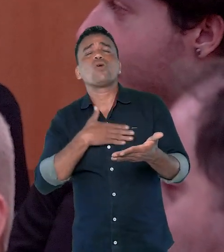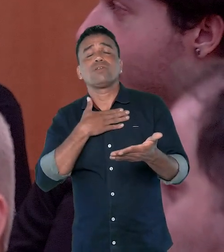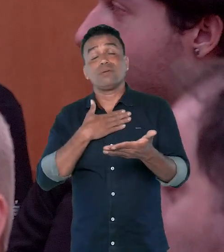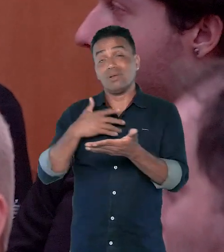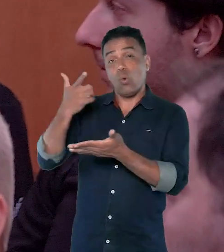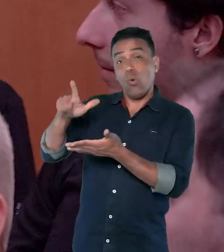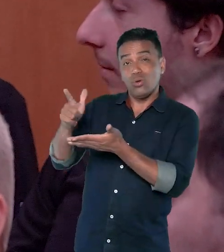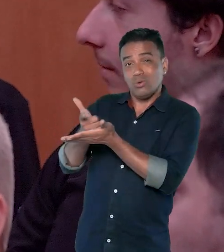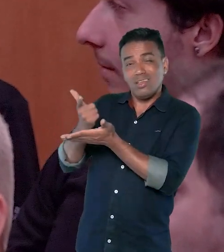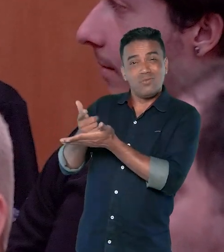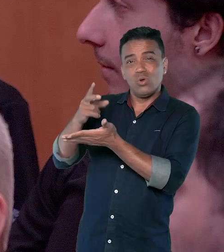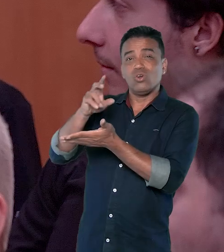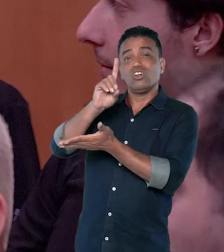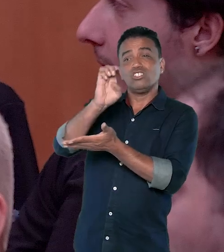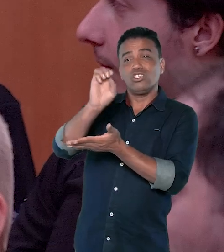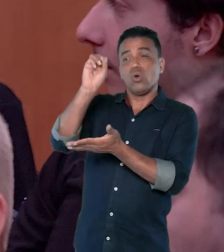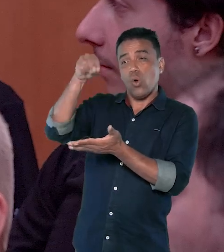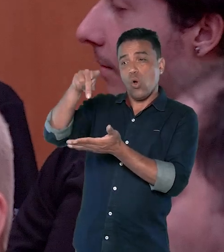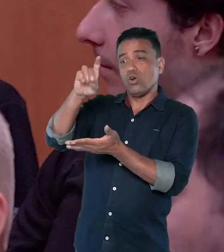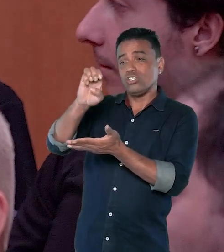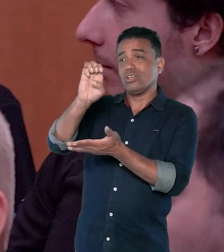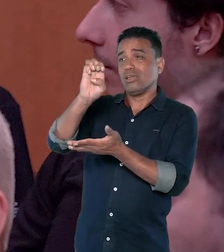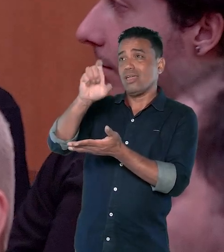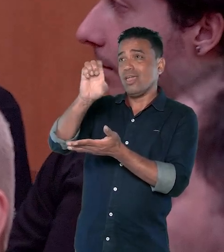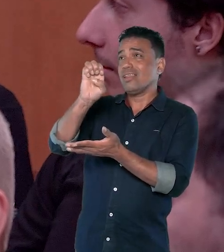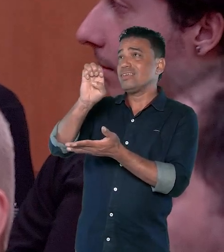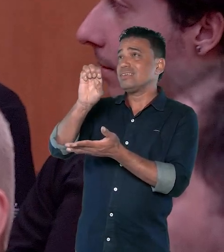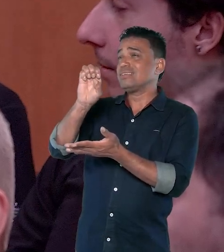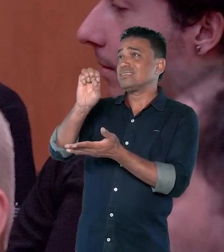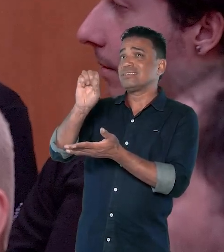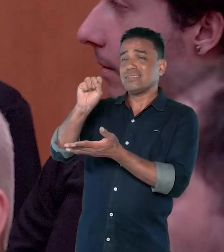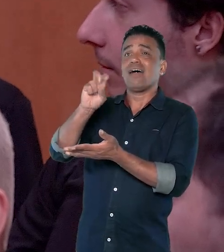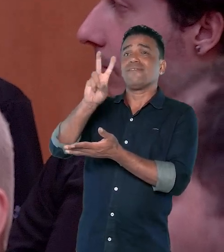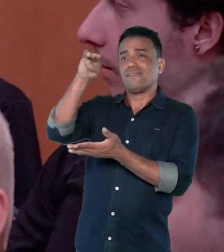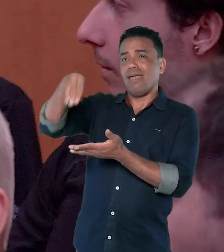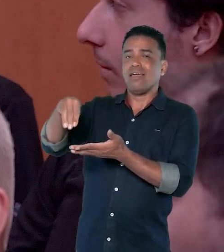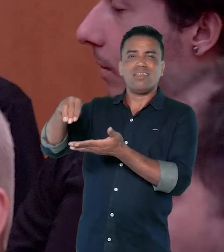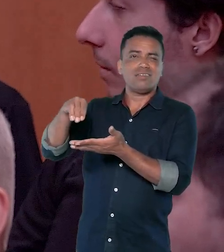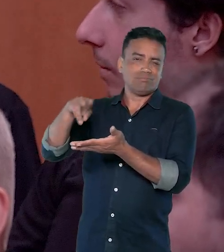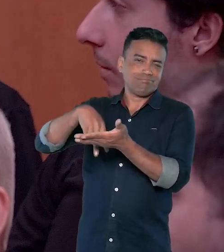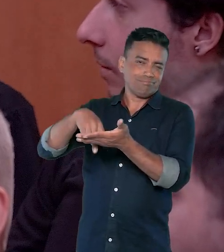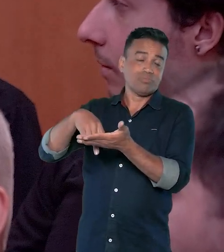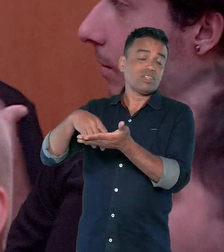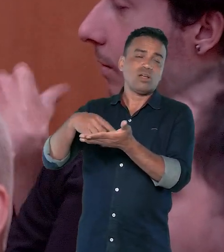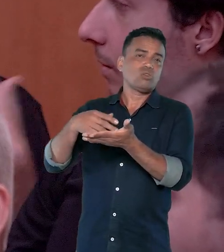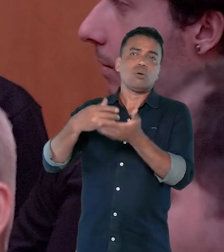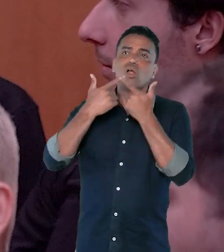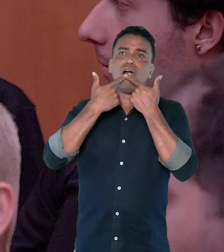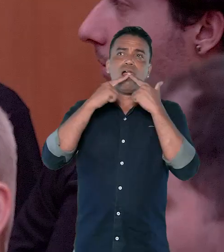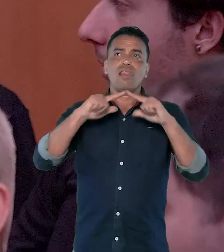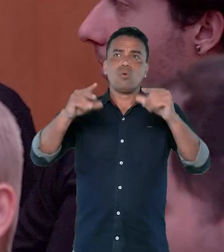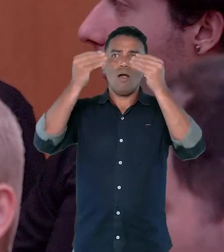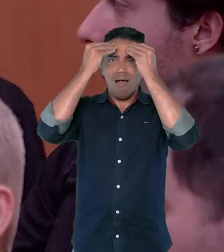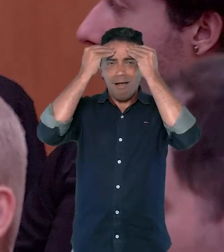ler De Onde Eles Vêm, mas eu gostaria de que você falasse um pouco sobre o seu trabalho com a linguagem, sobre os recursos que você utiliza na